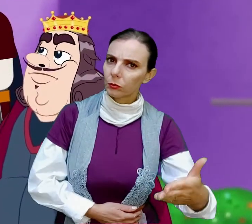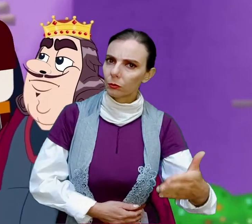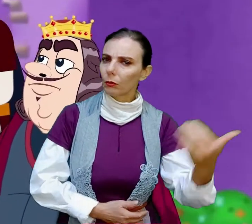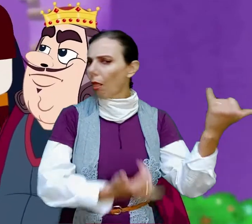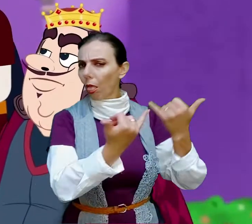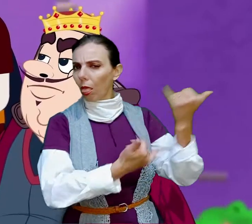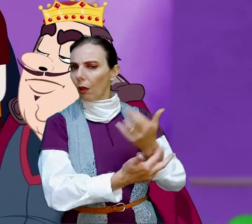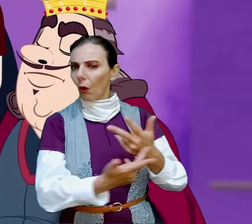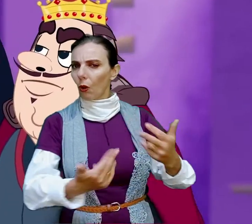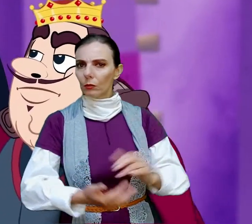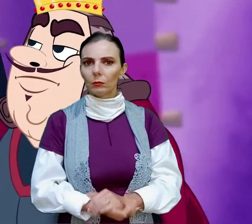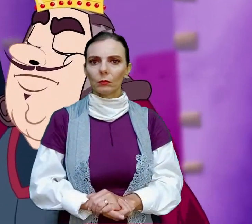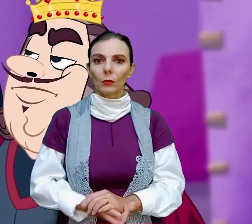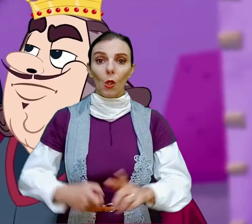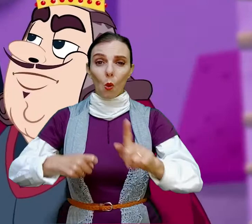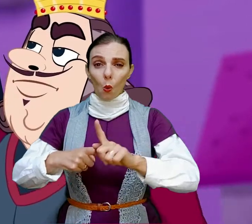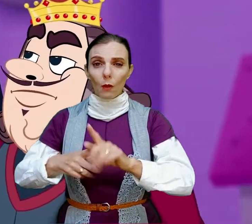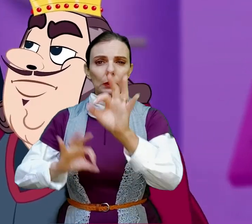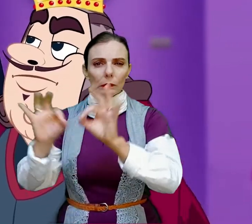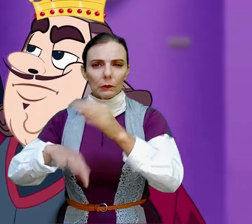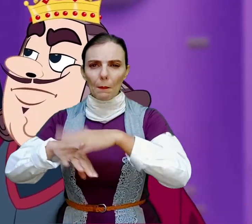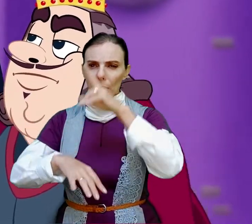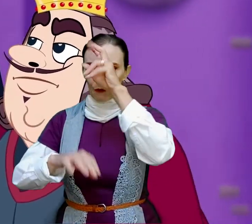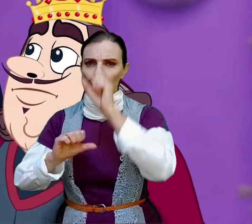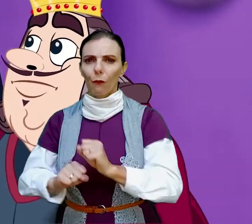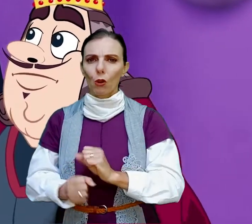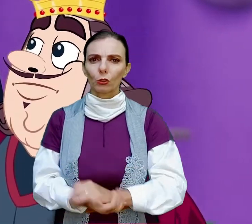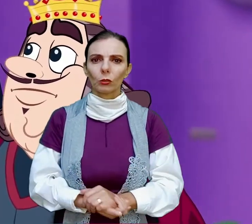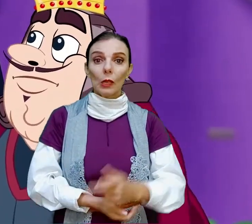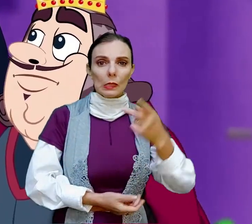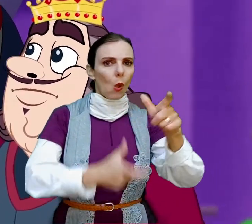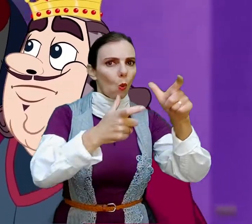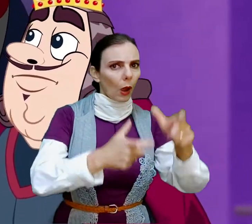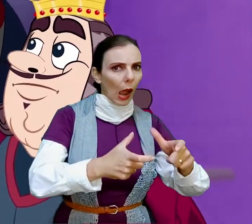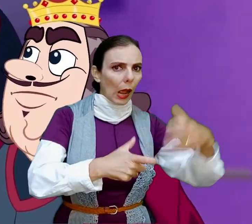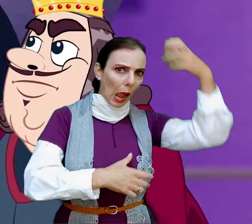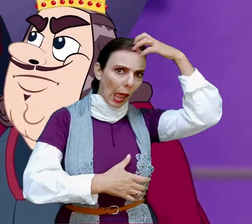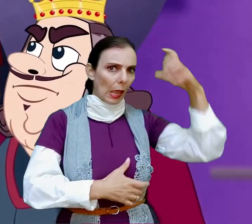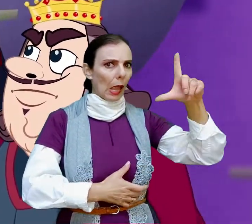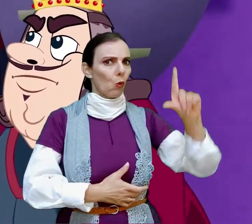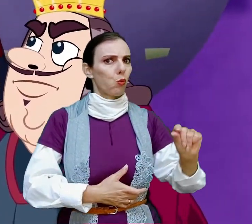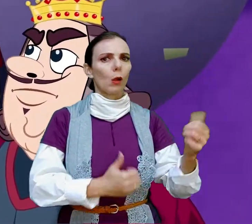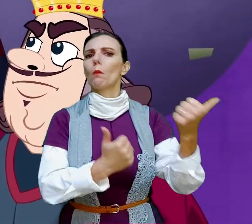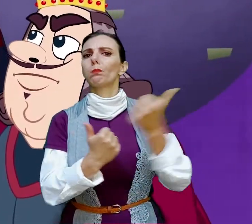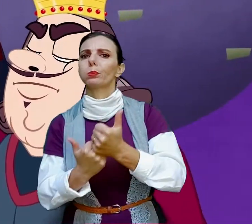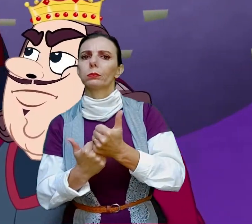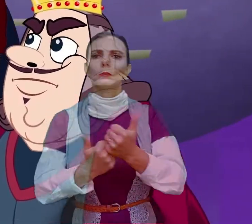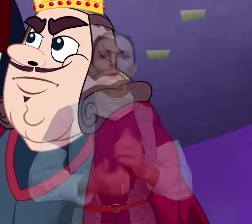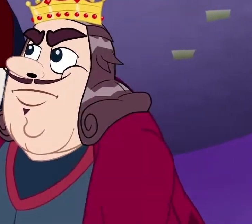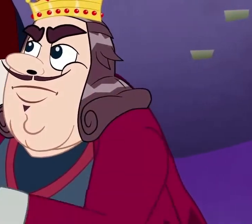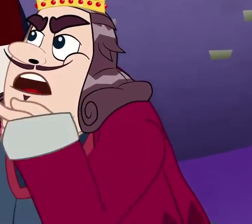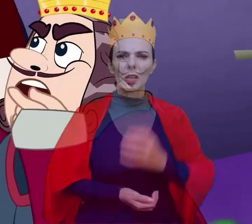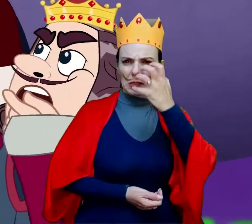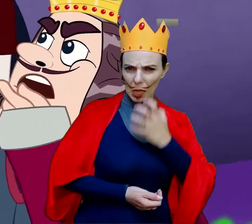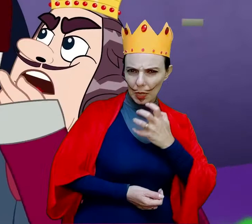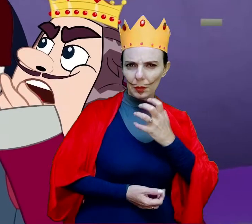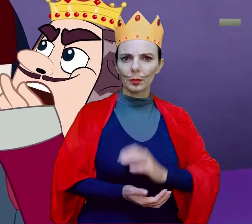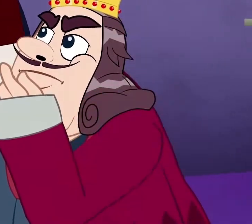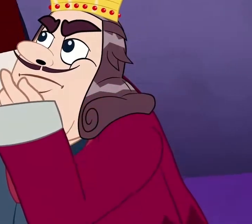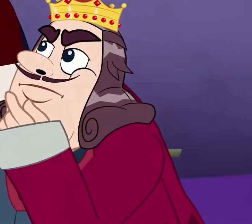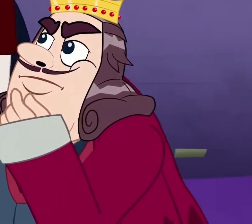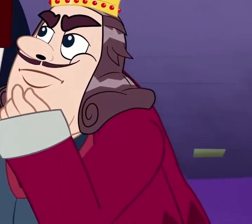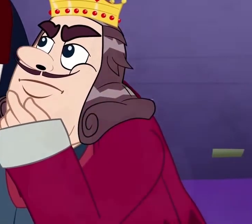Majestade, ouvimos rumores. Gulliver está planejando ficar mais forte e então tomar o seu lugar de rei de Lilliput.